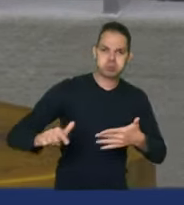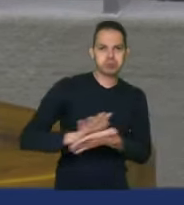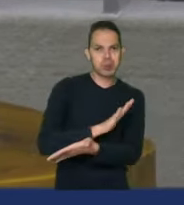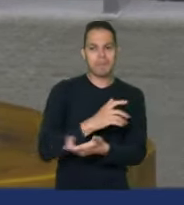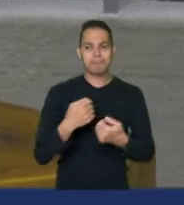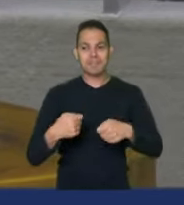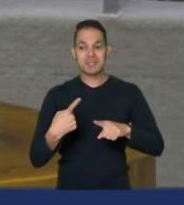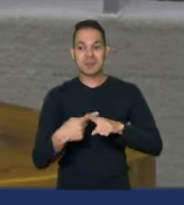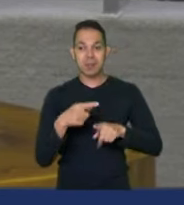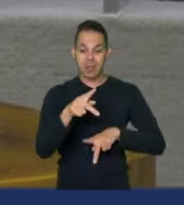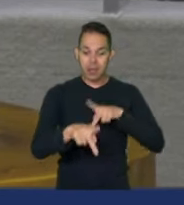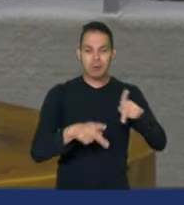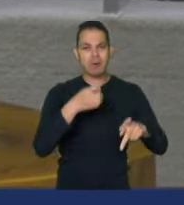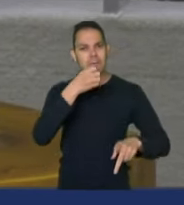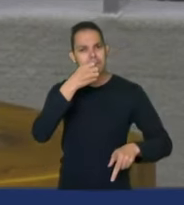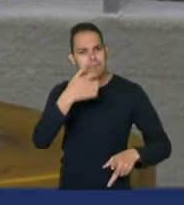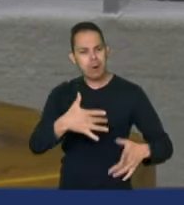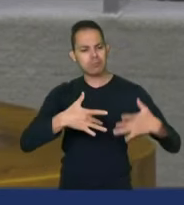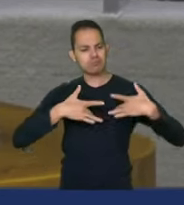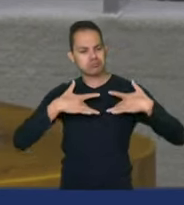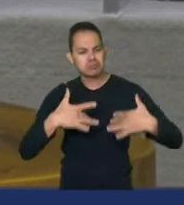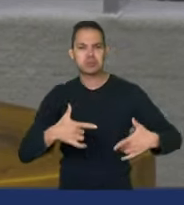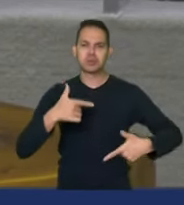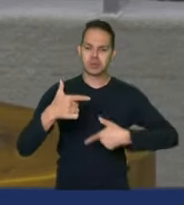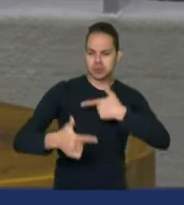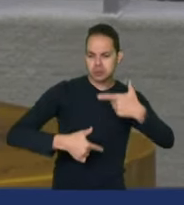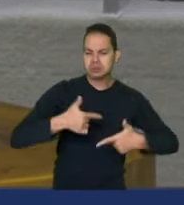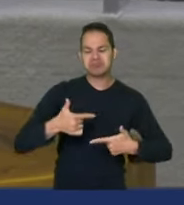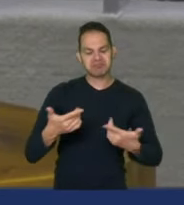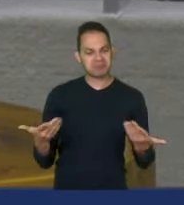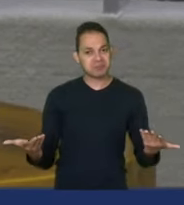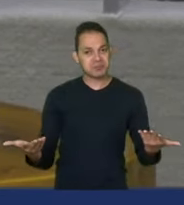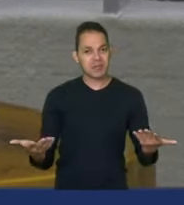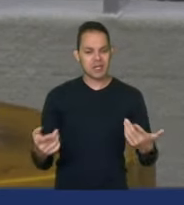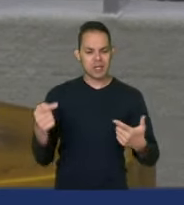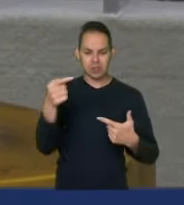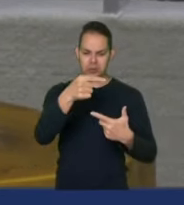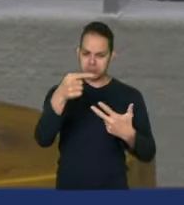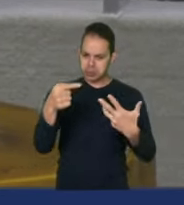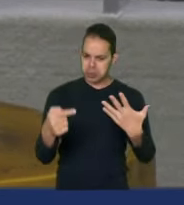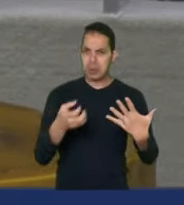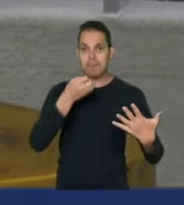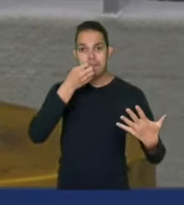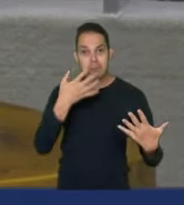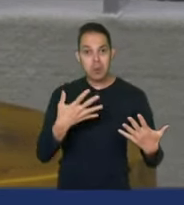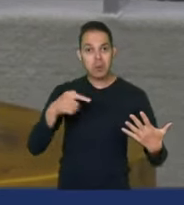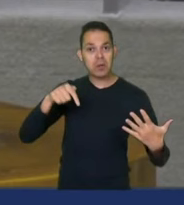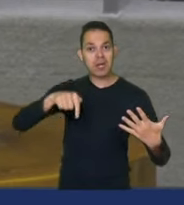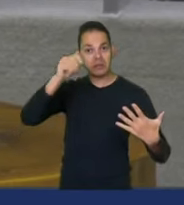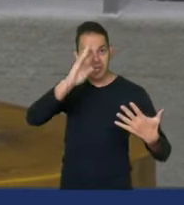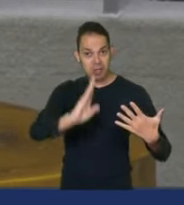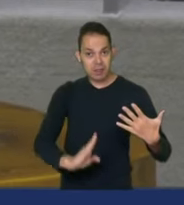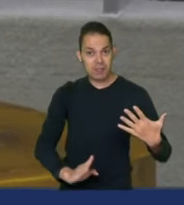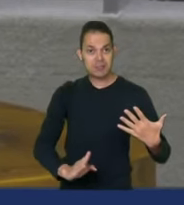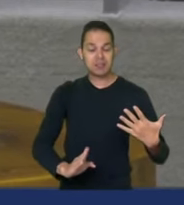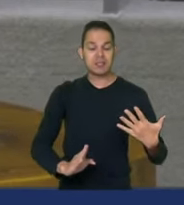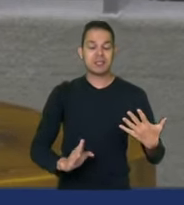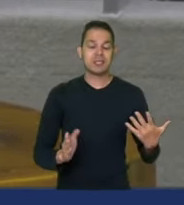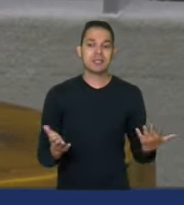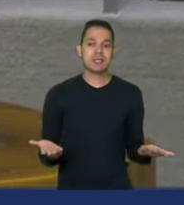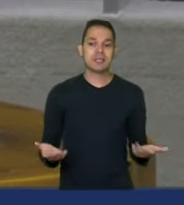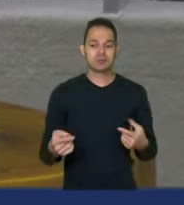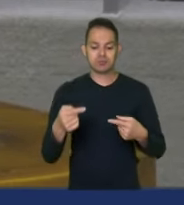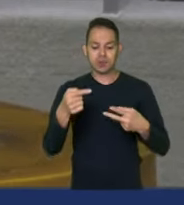bom, generoso e trabalhador. E dentre essas virtudes que o Brasil tem, presidente, são exatamente duas